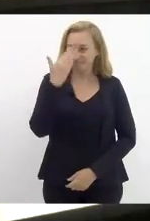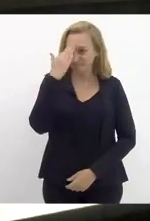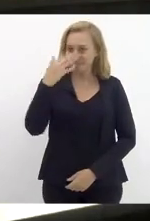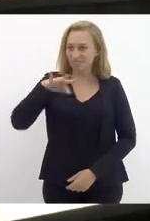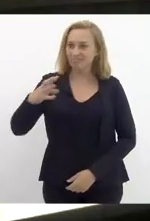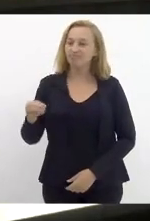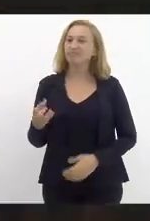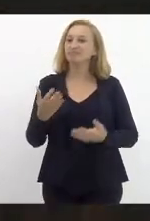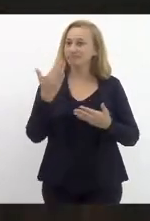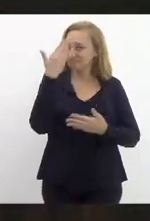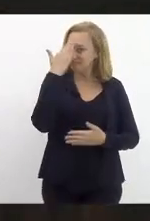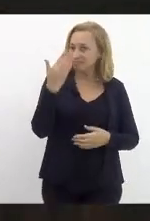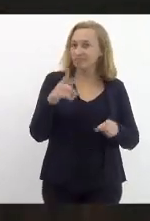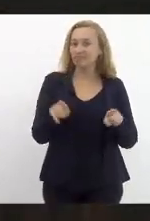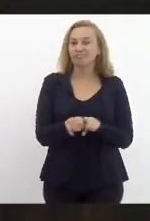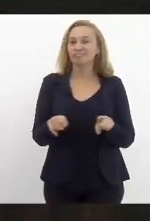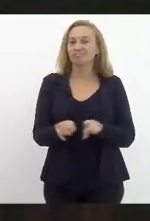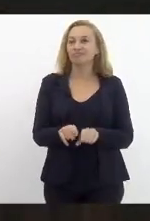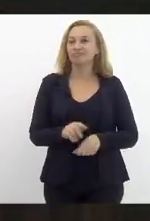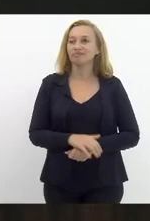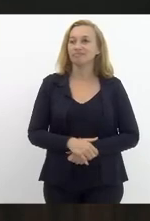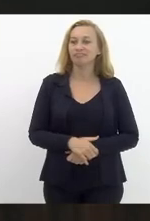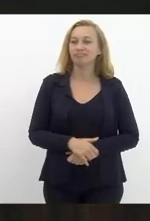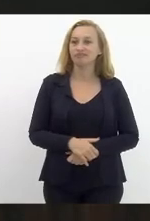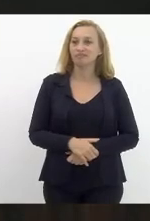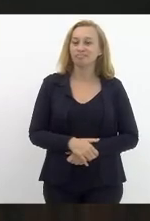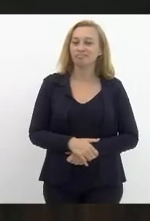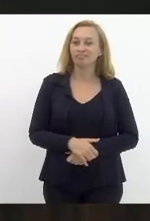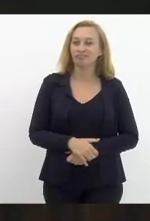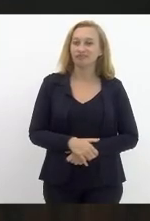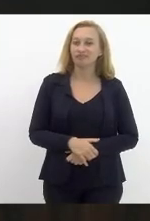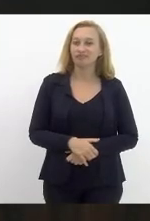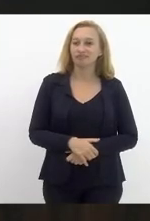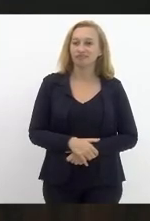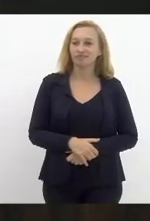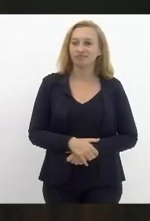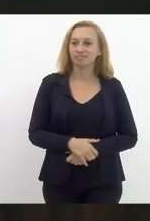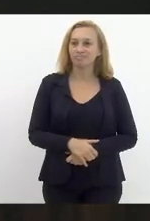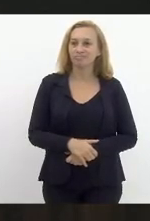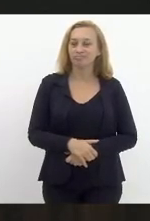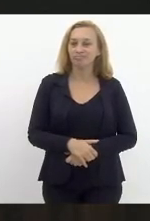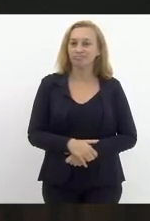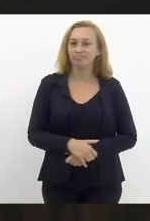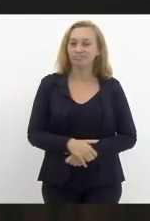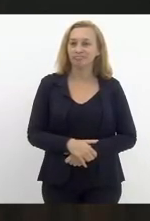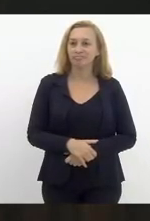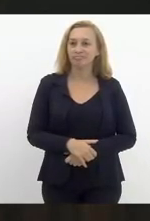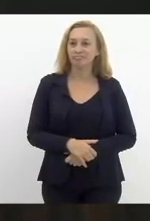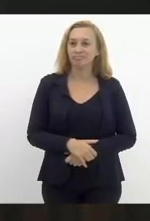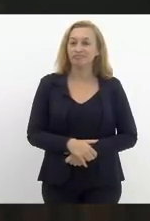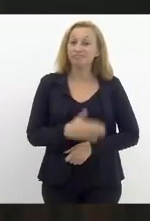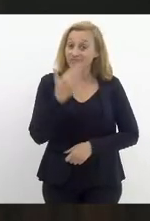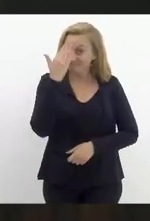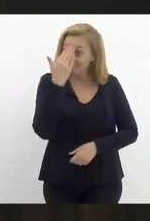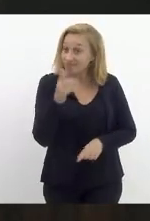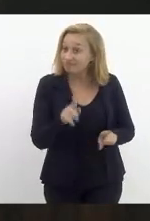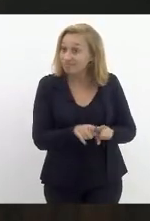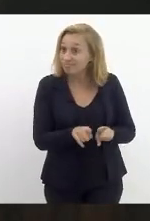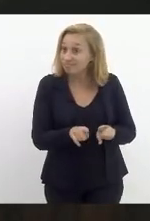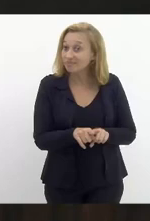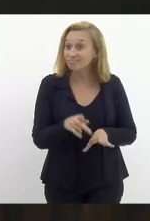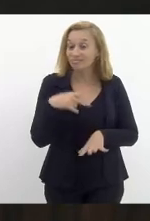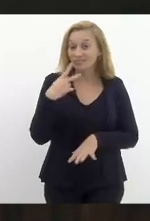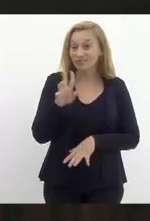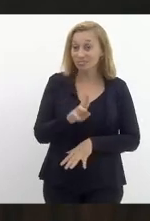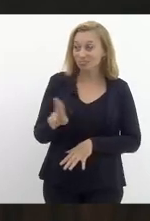Queria agradecer também esse negócio de... Meu irmão, vamos junto. Queria agradecer também, esse negócio de falar o nome